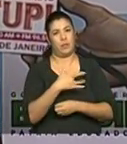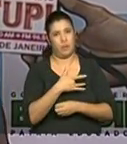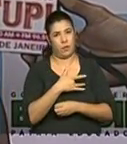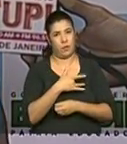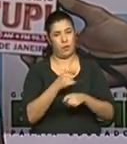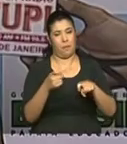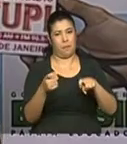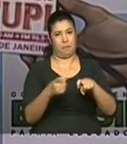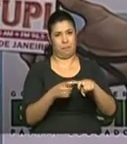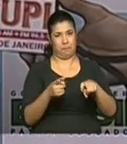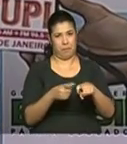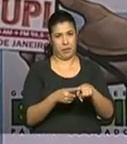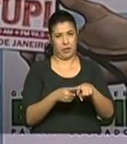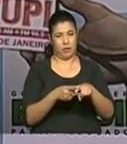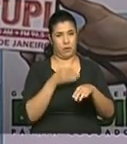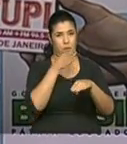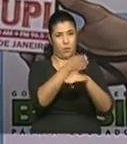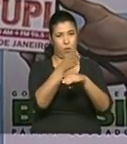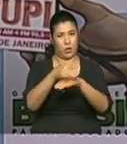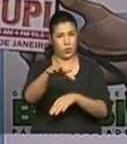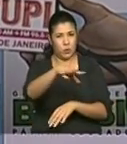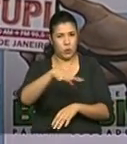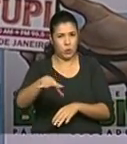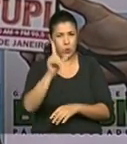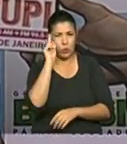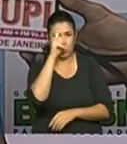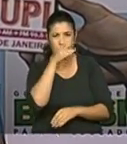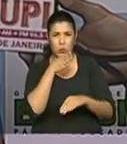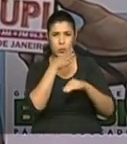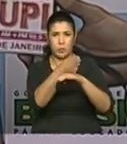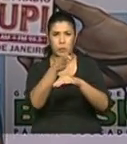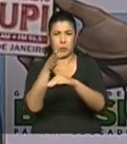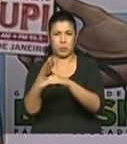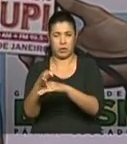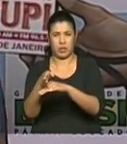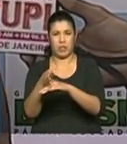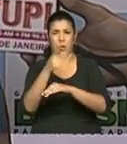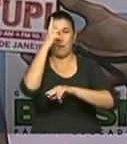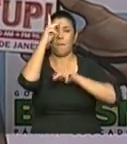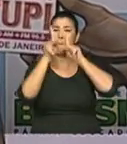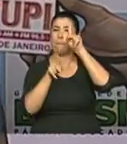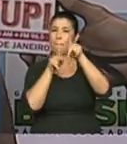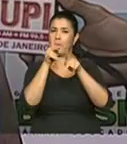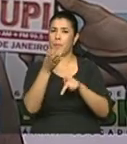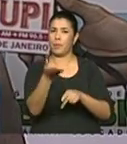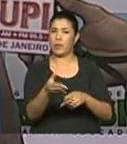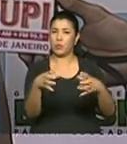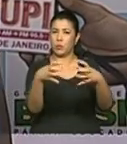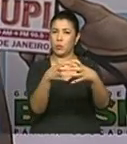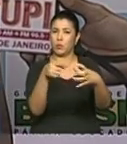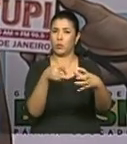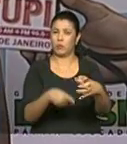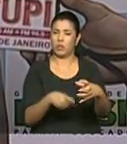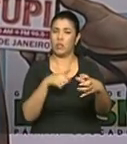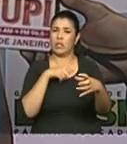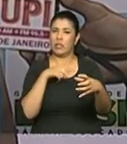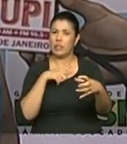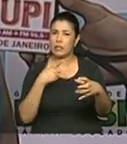médicos, particularmente nas regiões de mais difícil acesso, que é a população que ficou mais sujeita,